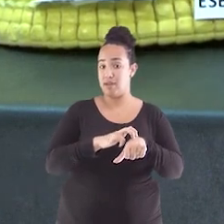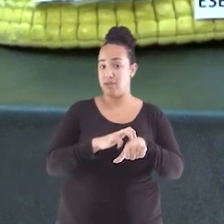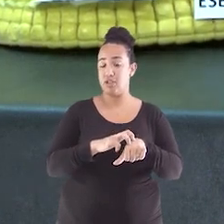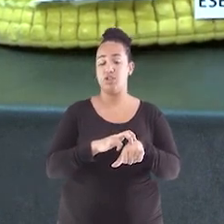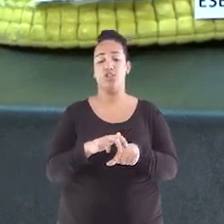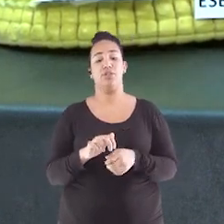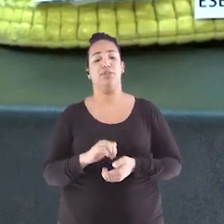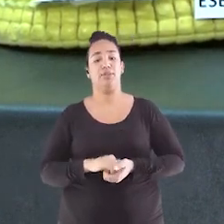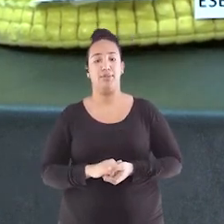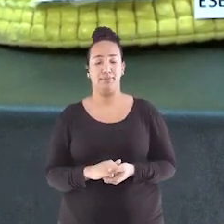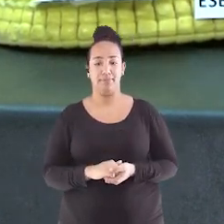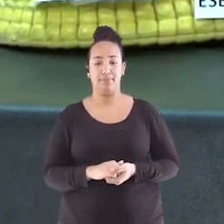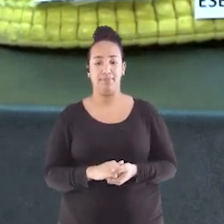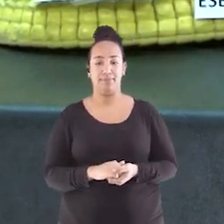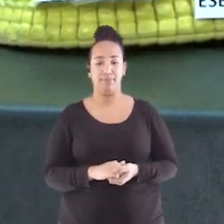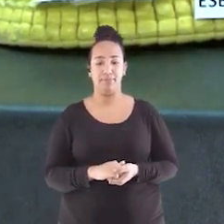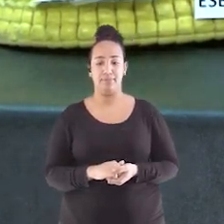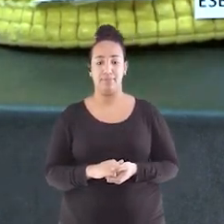pintado,